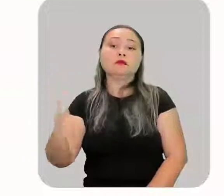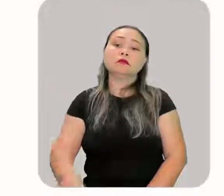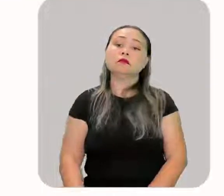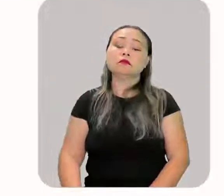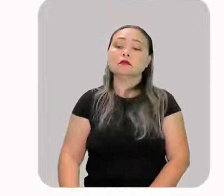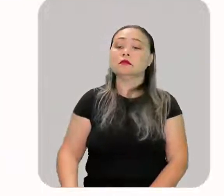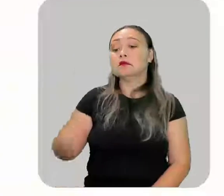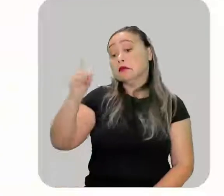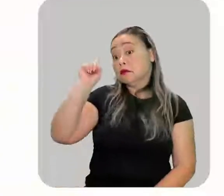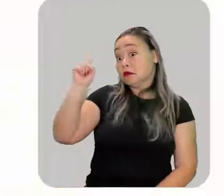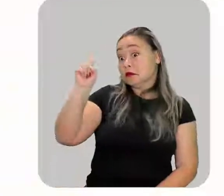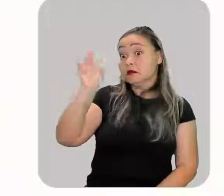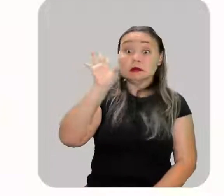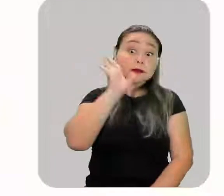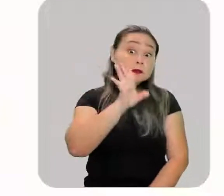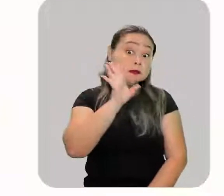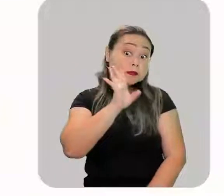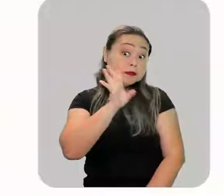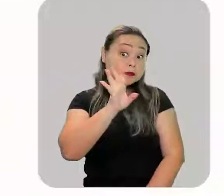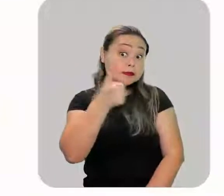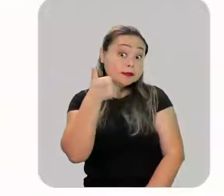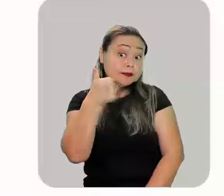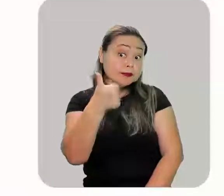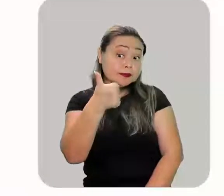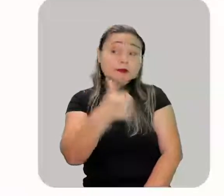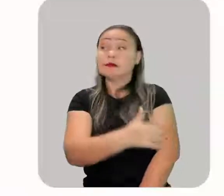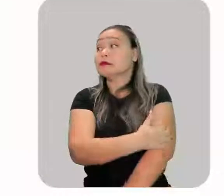2. Legal, né? Beleza.